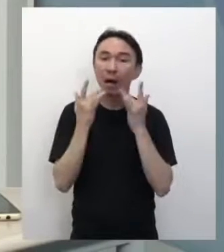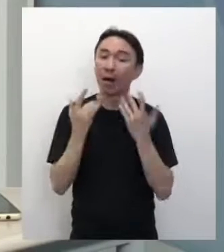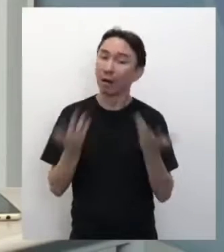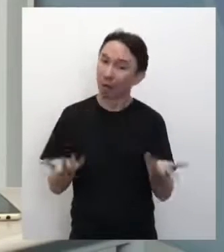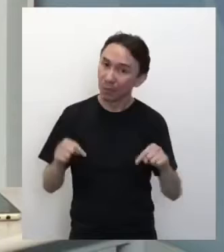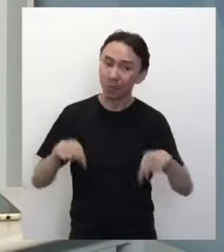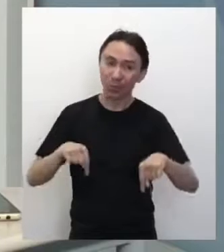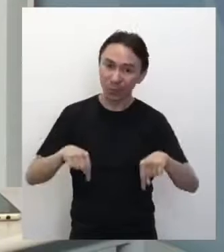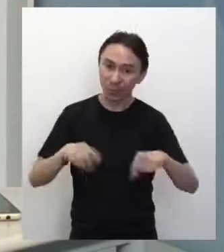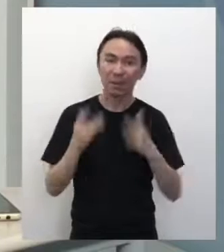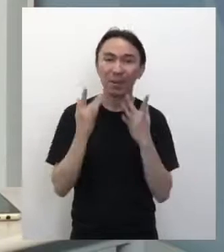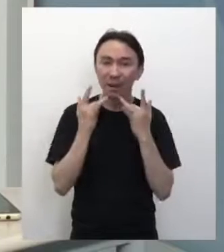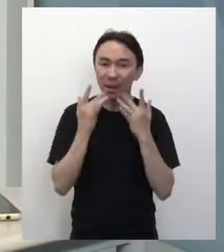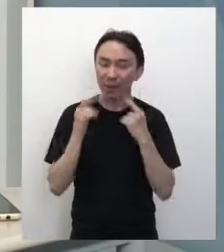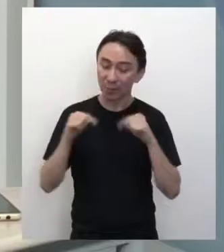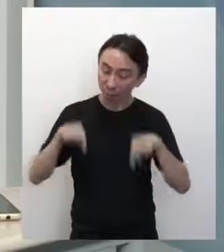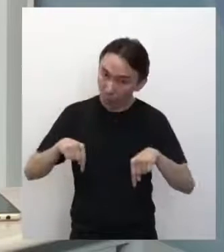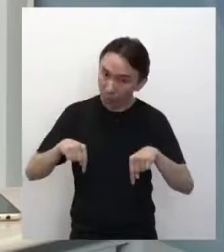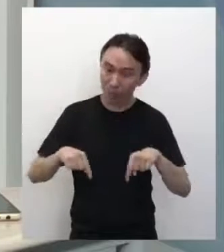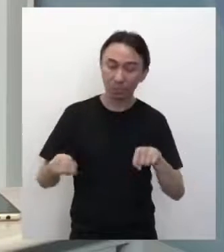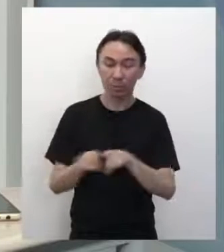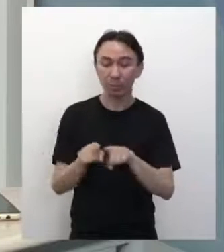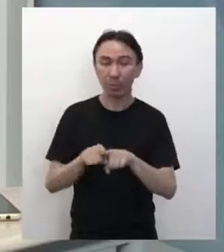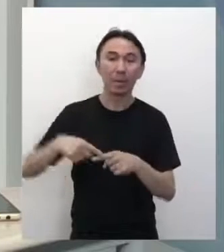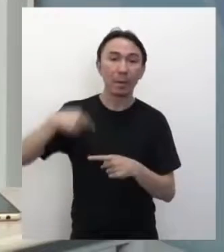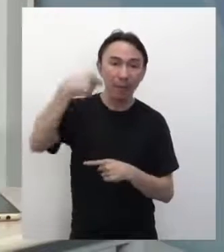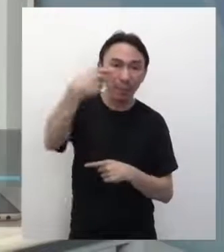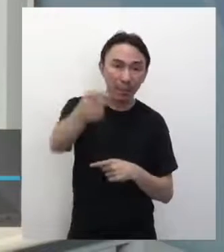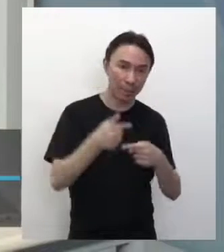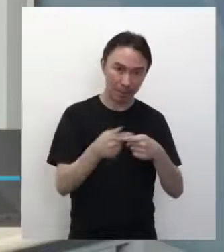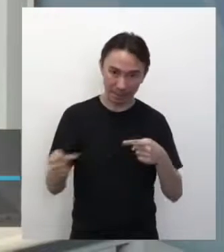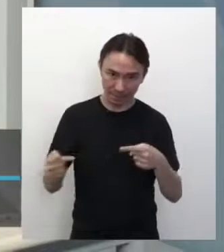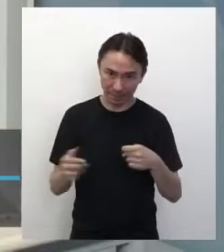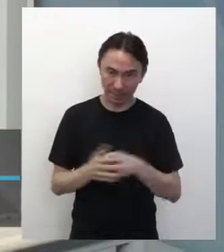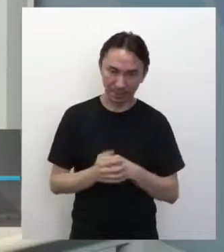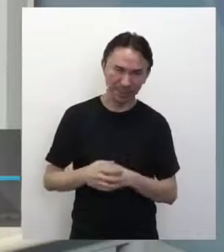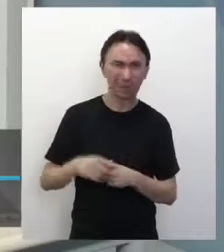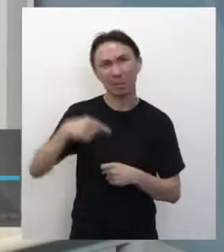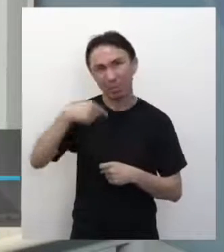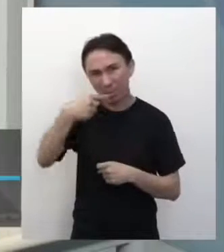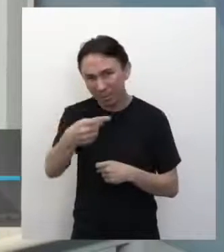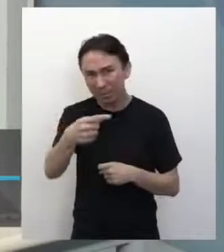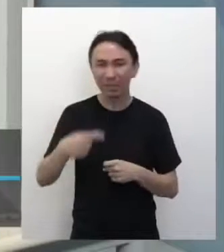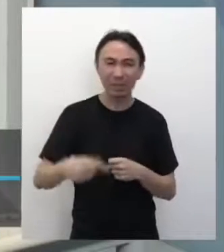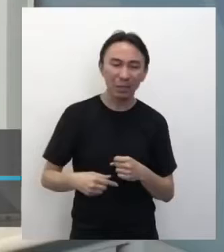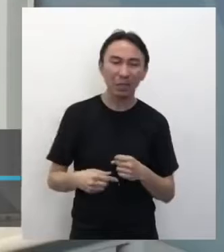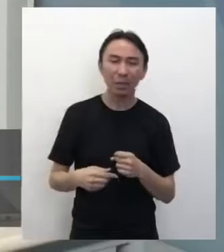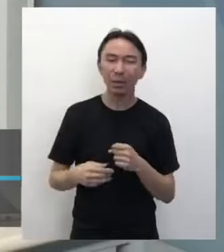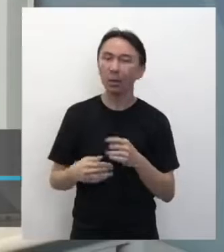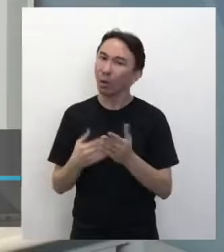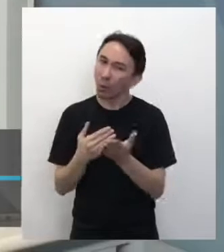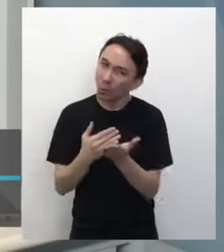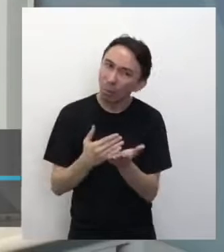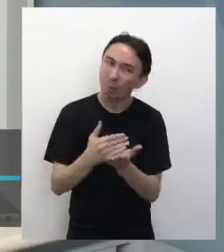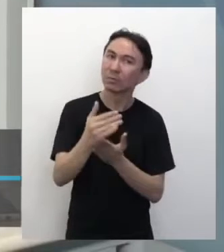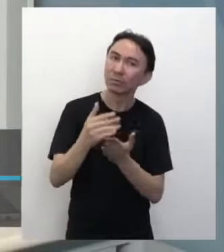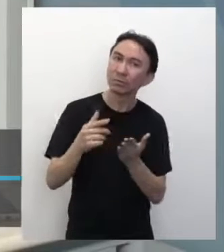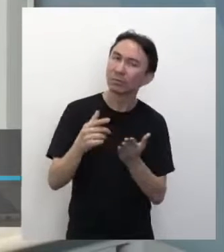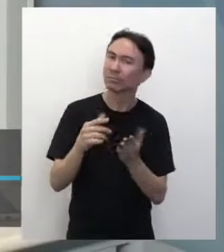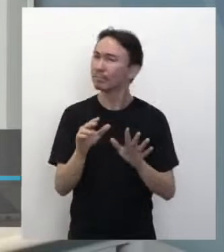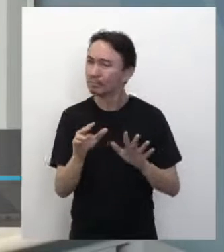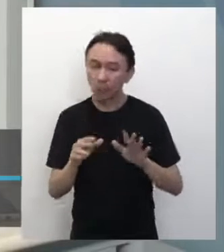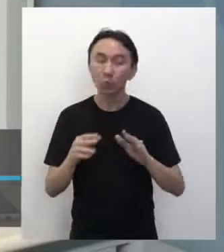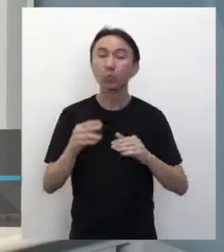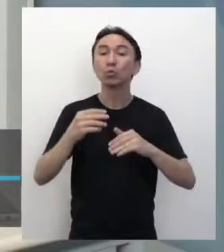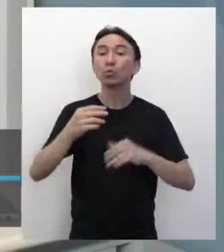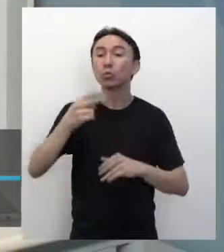teatro hoje e na próxima semana. Depois a gente já vai entrar no quarto mês, eu vou entrar com 2 habilidades de